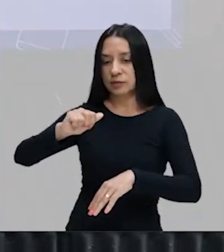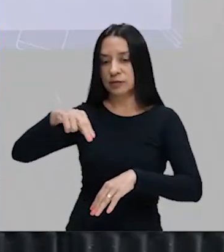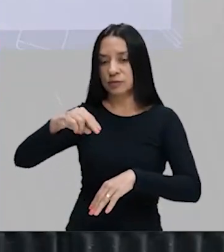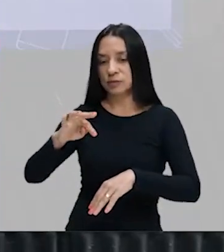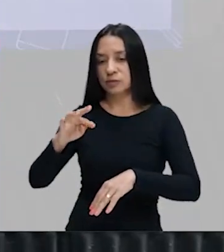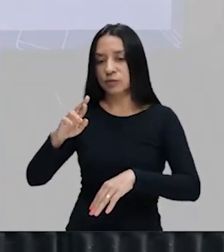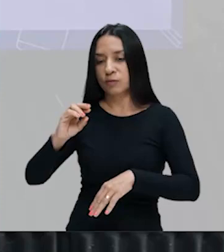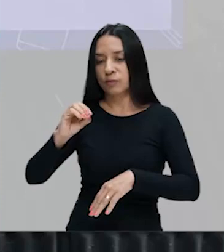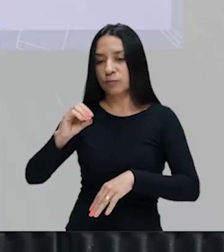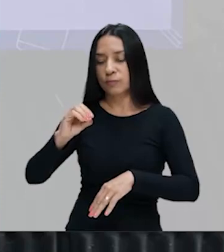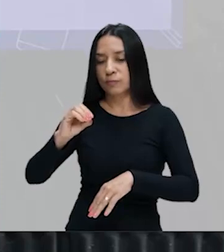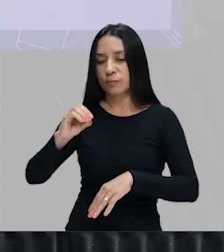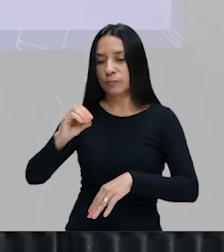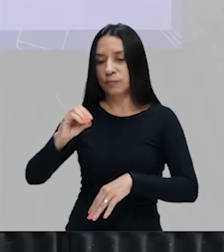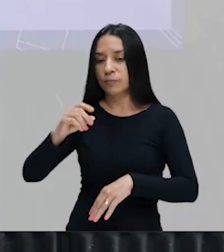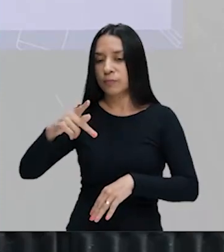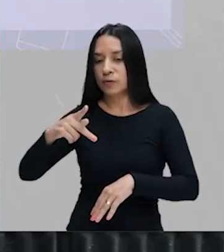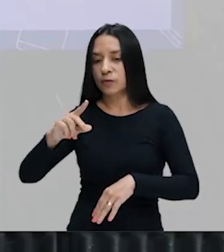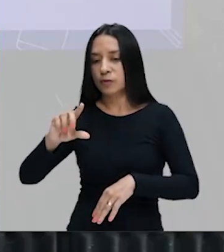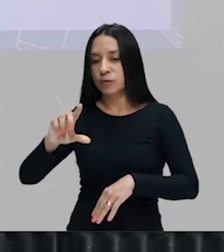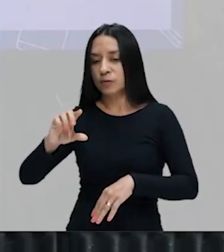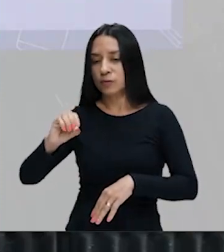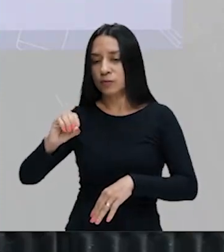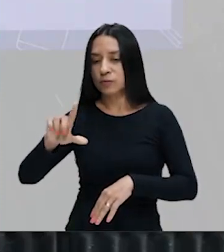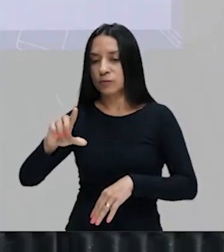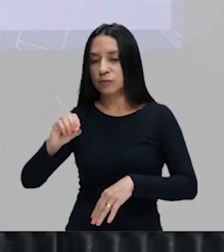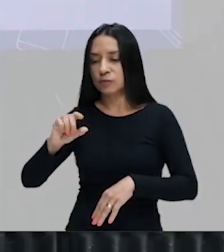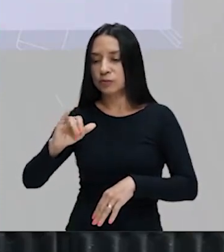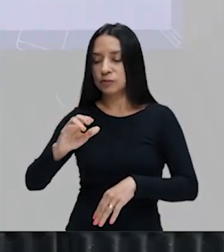então antropológico também está